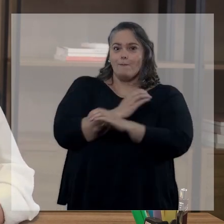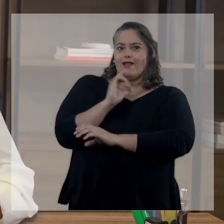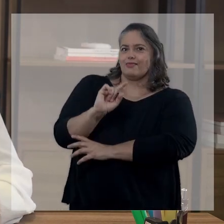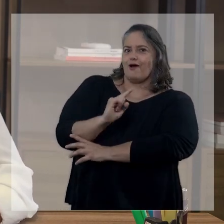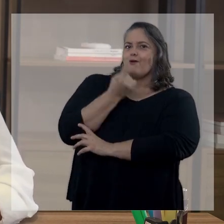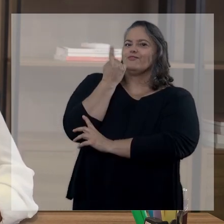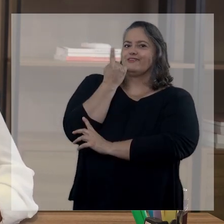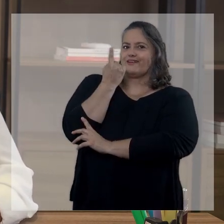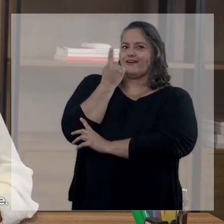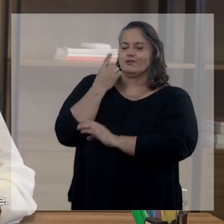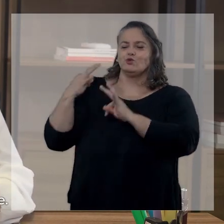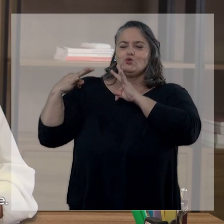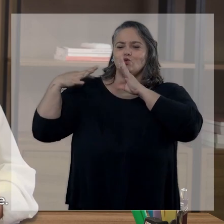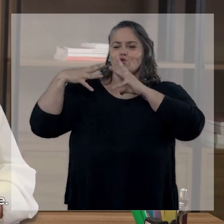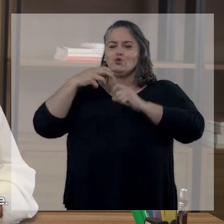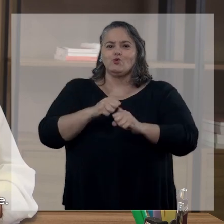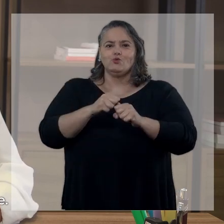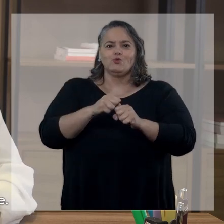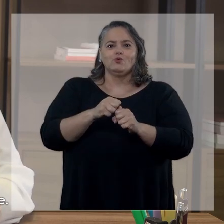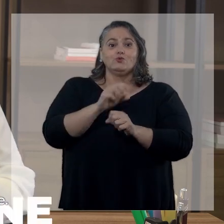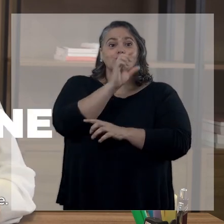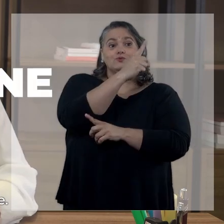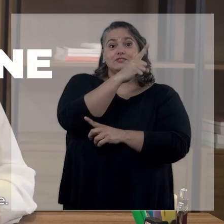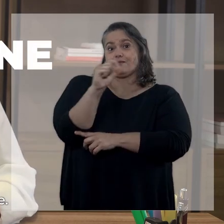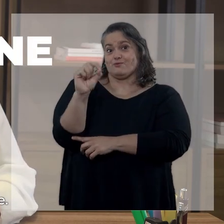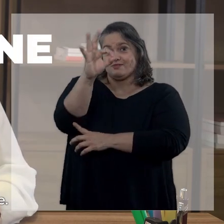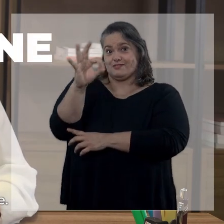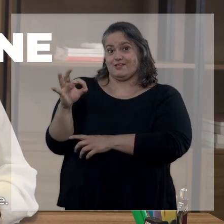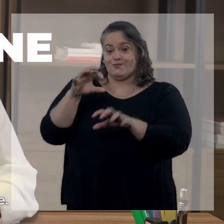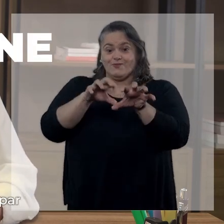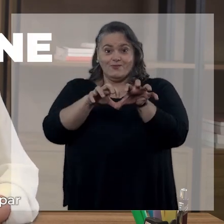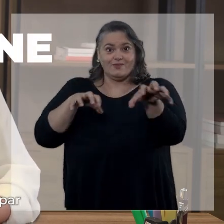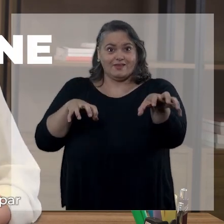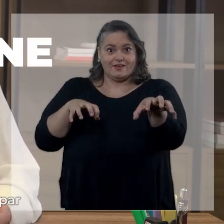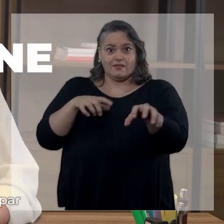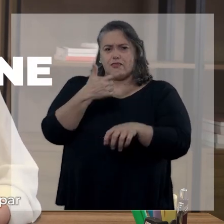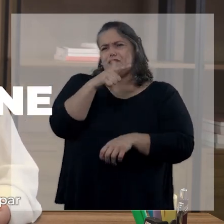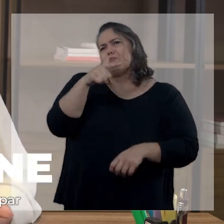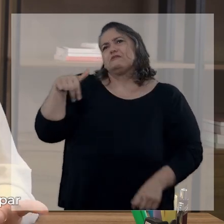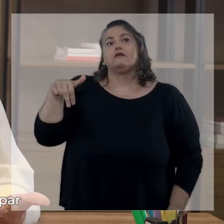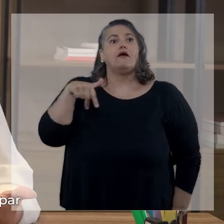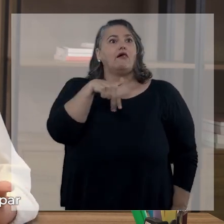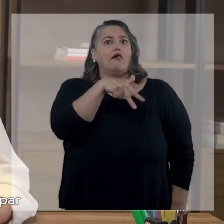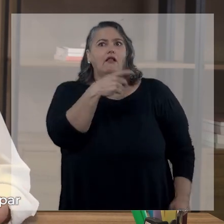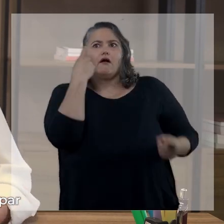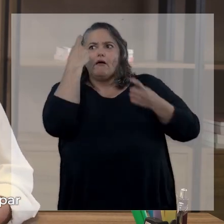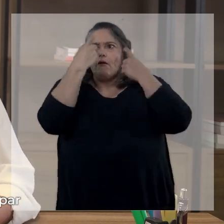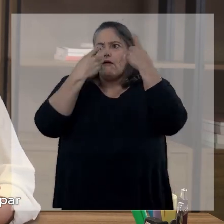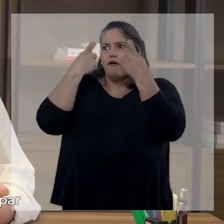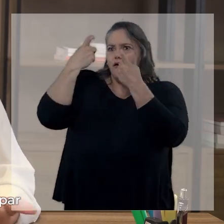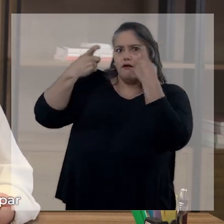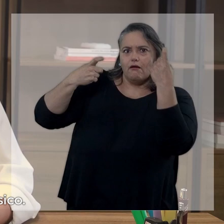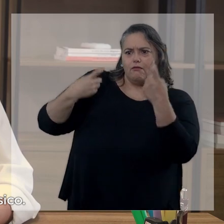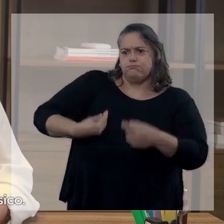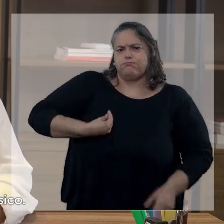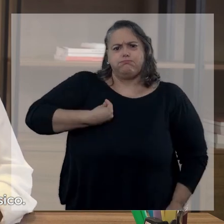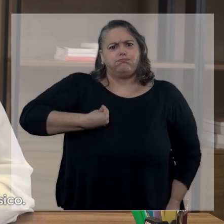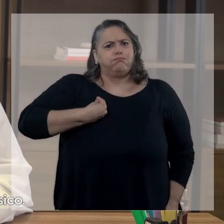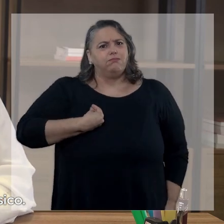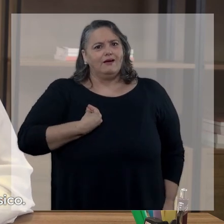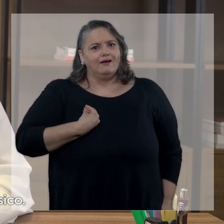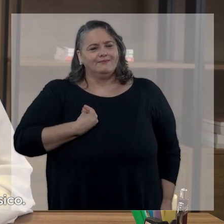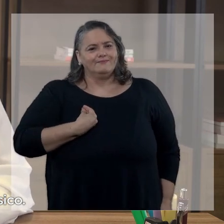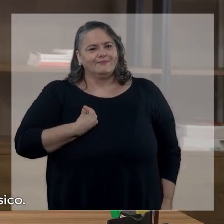completa e única. Tudo isso de forma 100% online, sem que você precise se preocupar em se